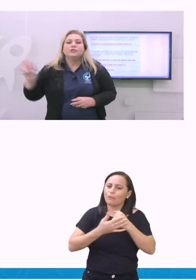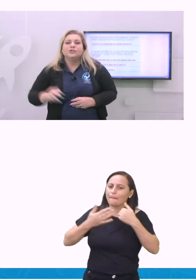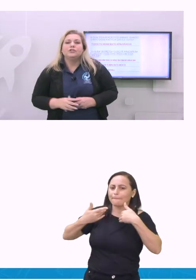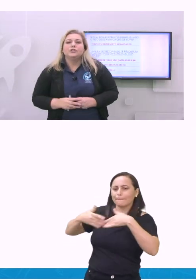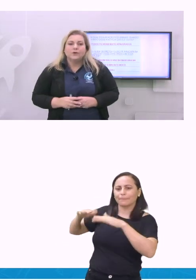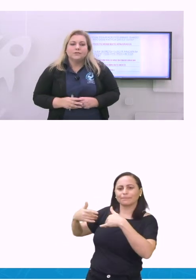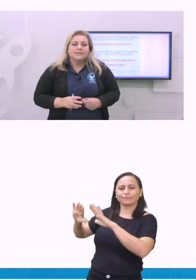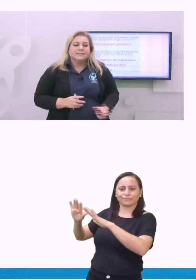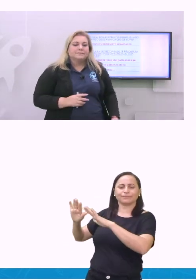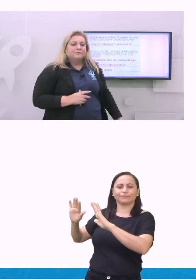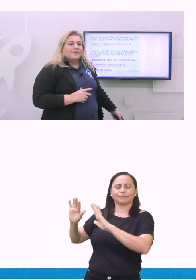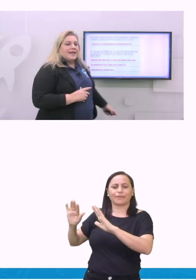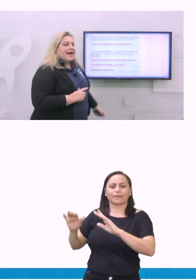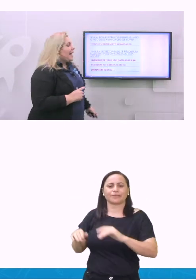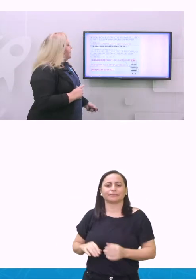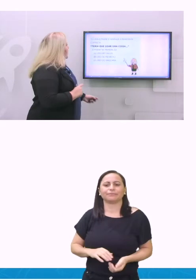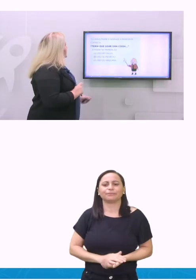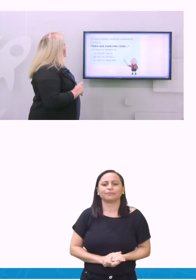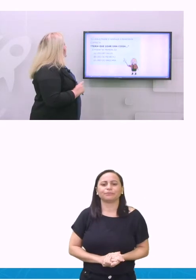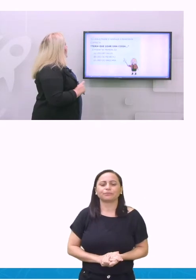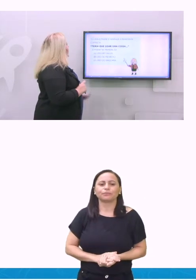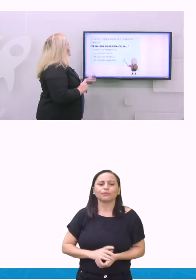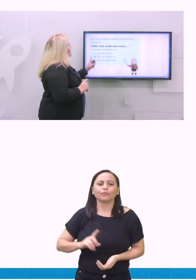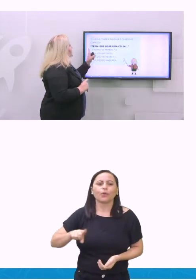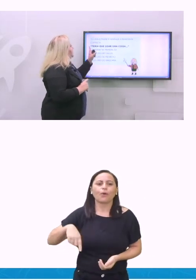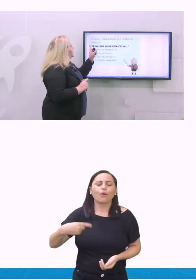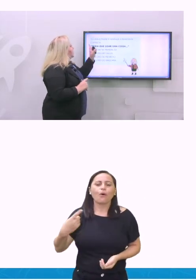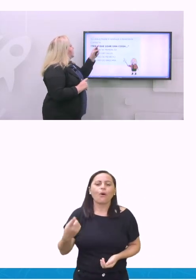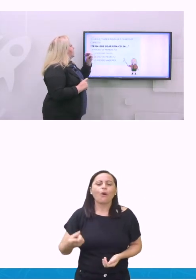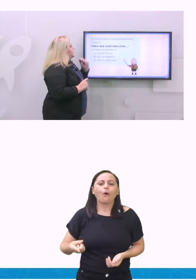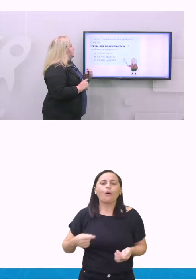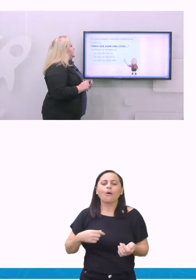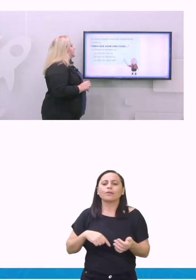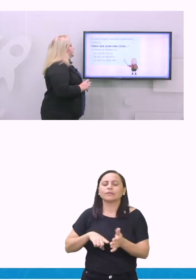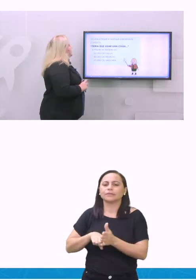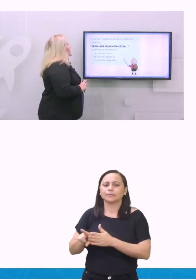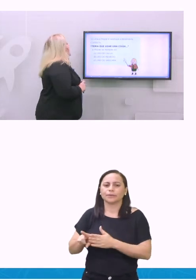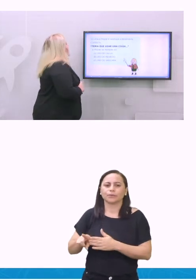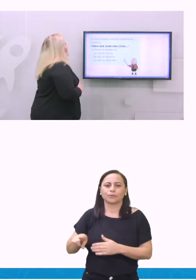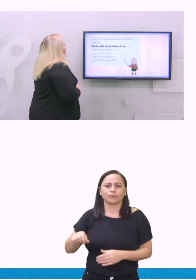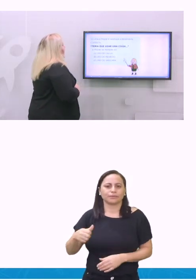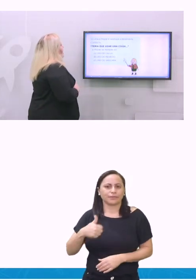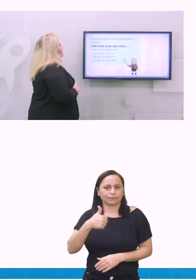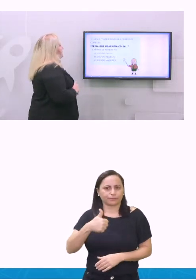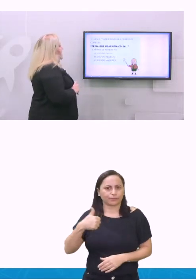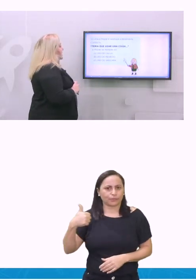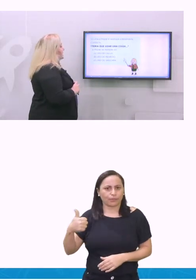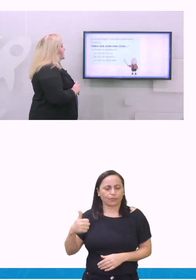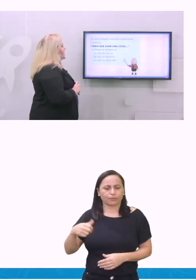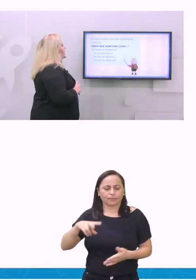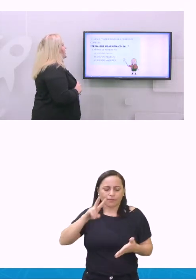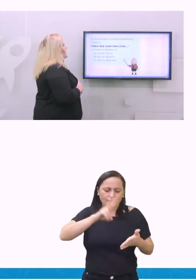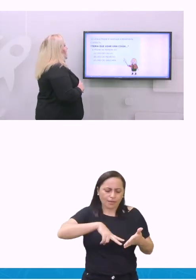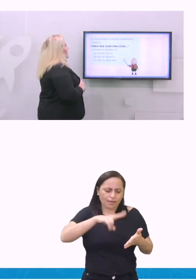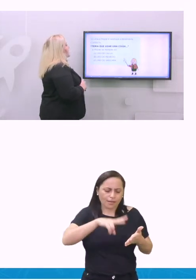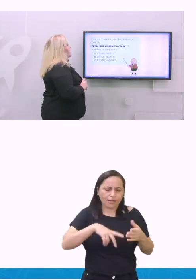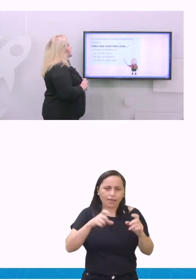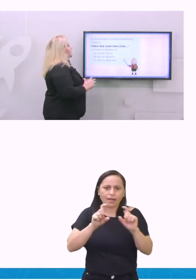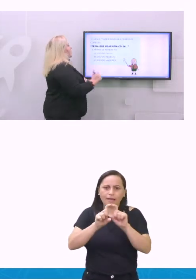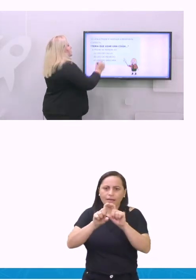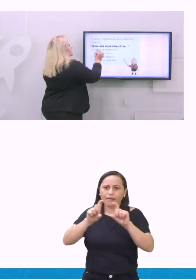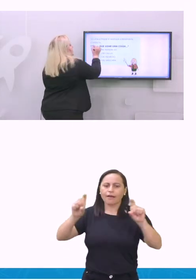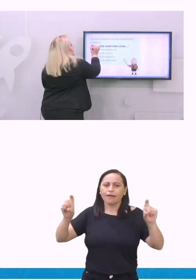bem longinho de nós. A próxima pergunta, número 11. Leia a frase e